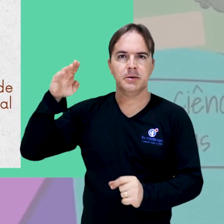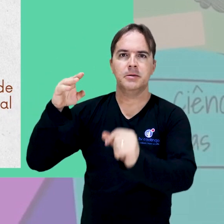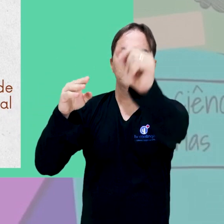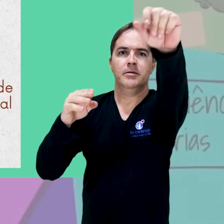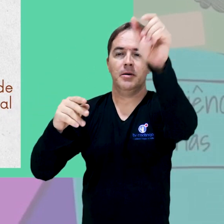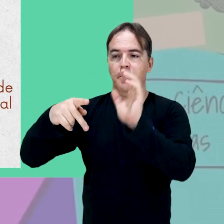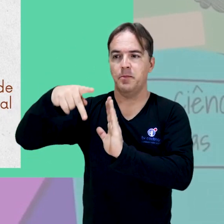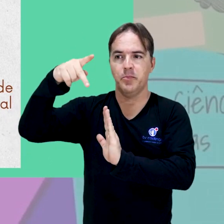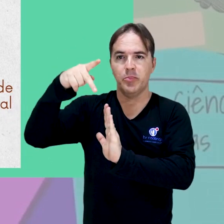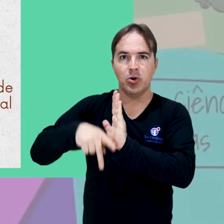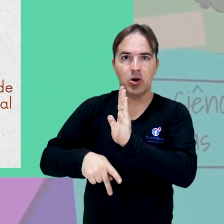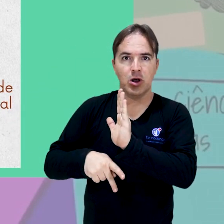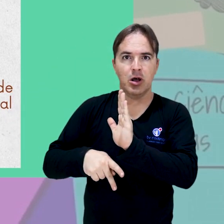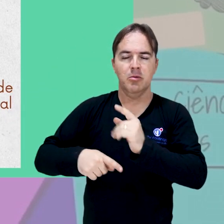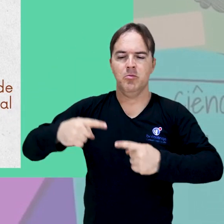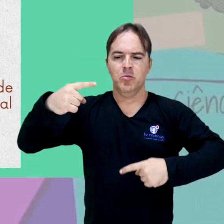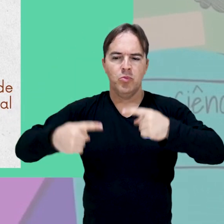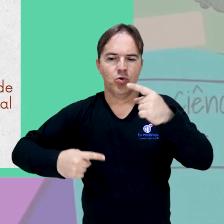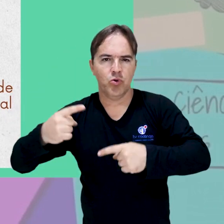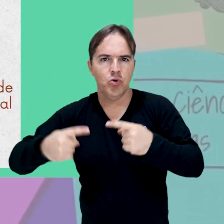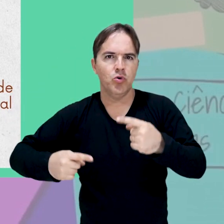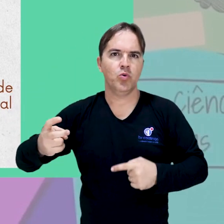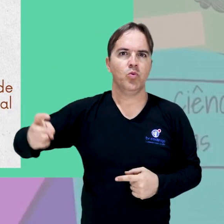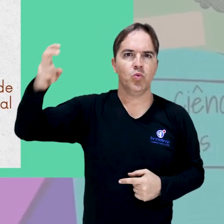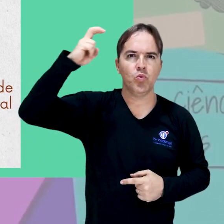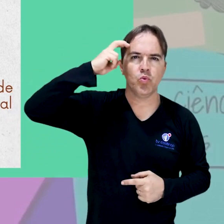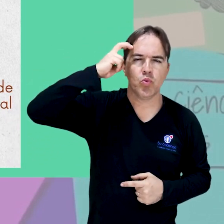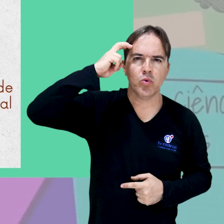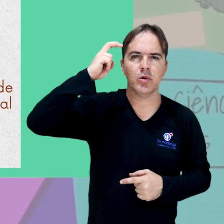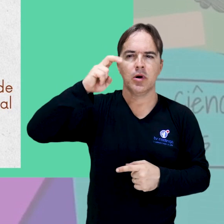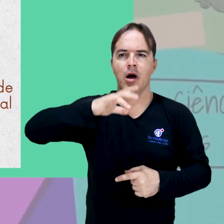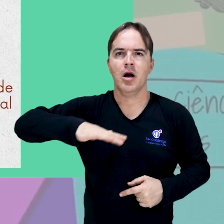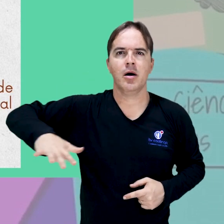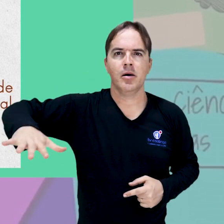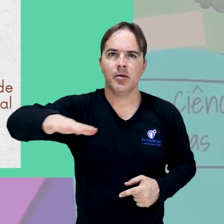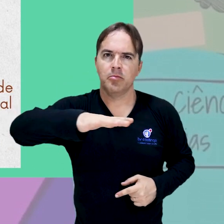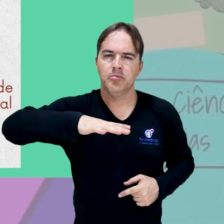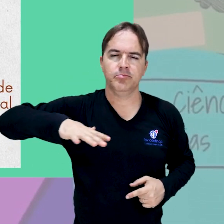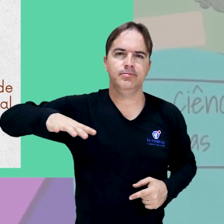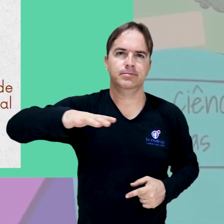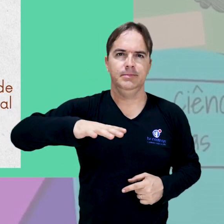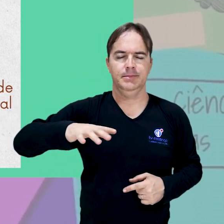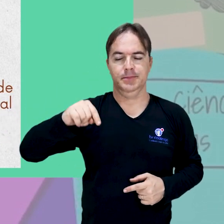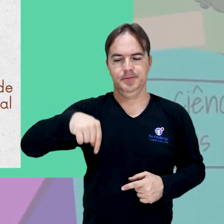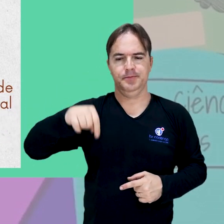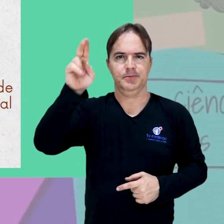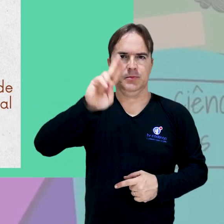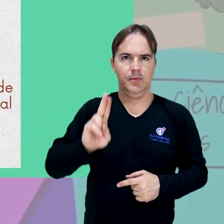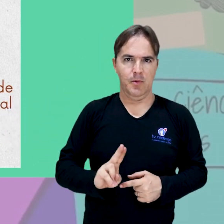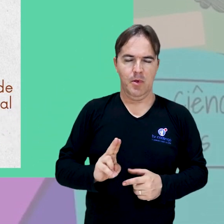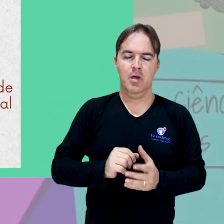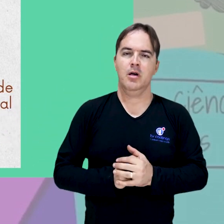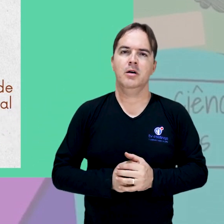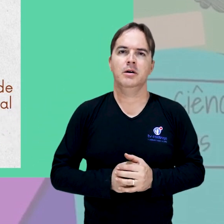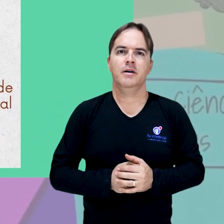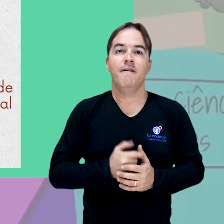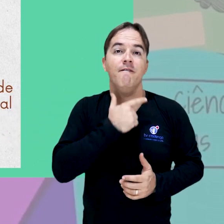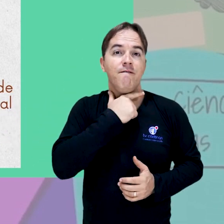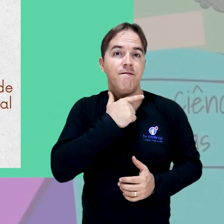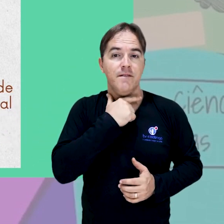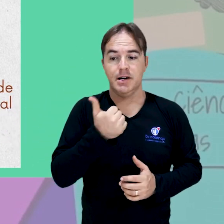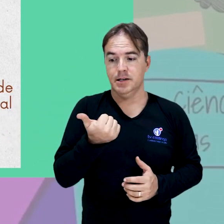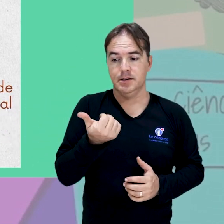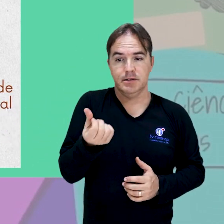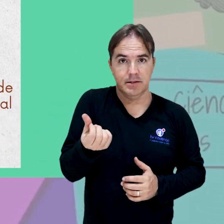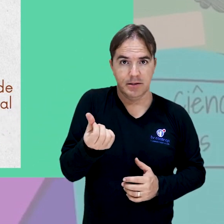em política cultura e ambiente da univasf são 16 vagas para a primeira turma